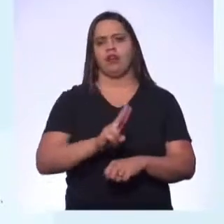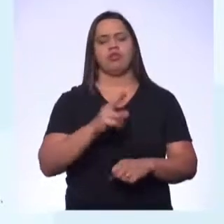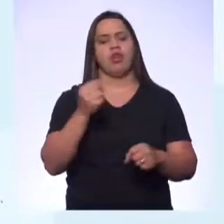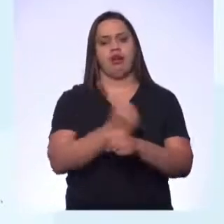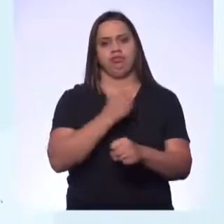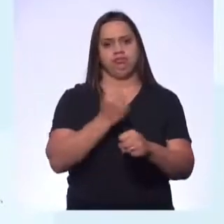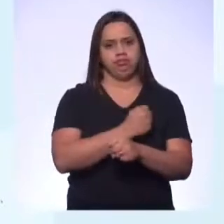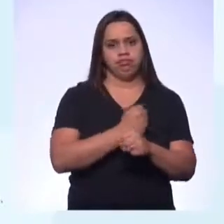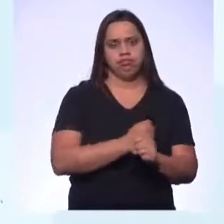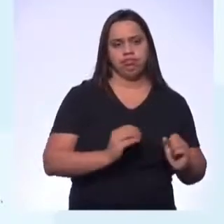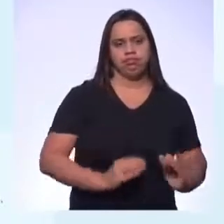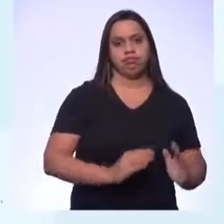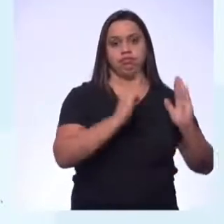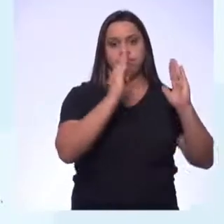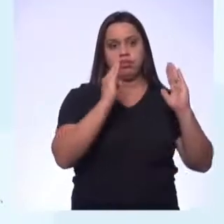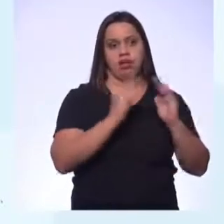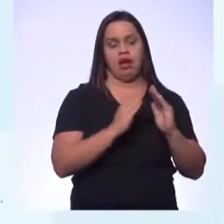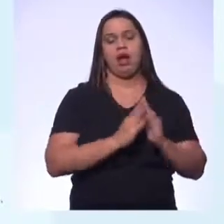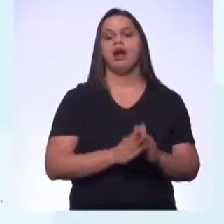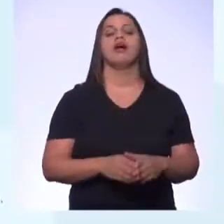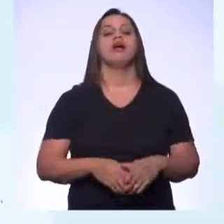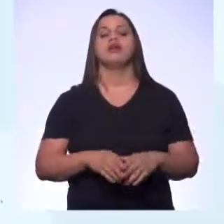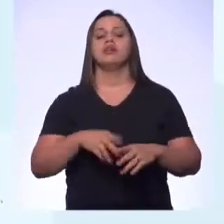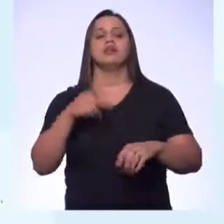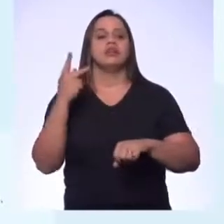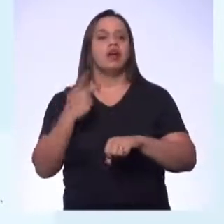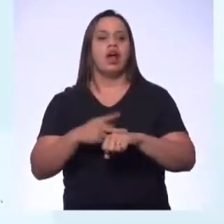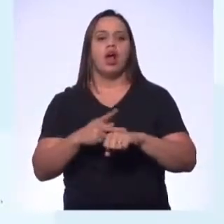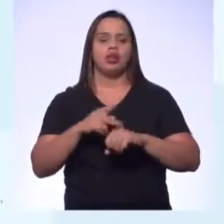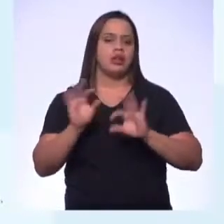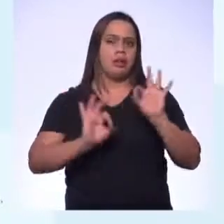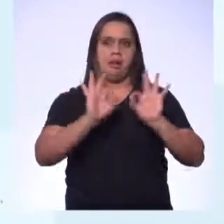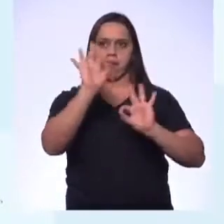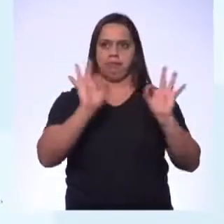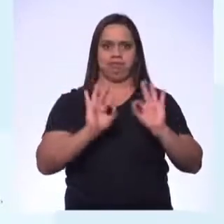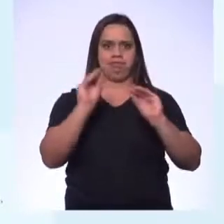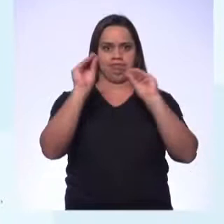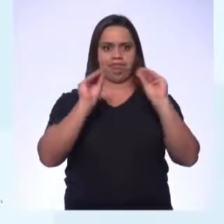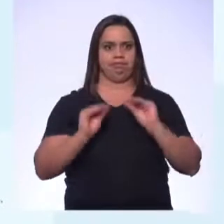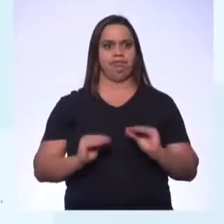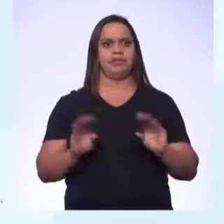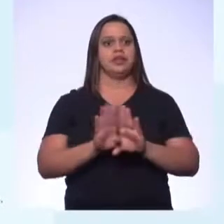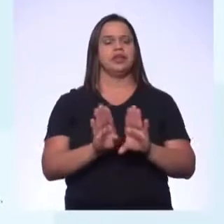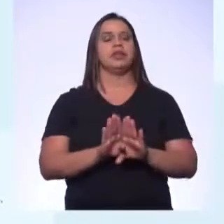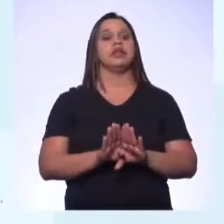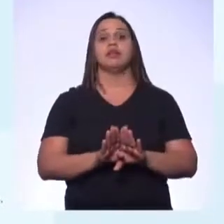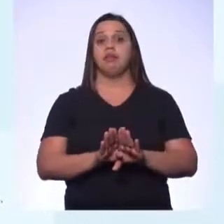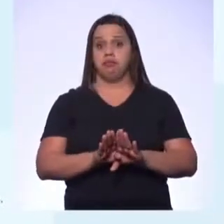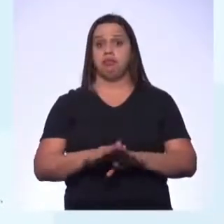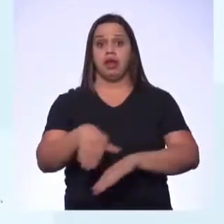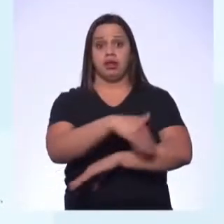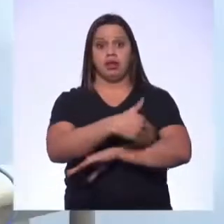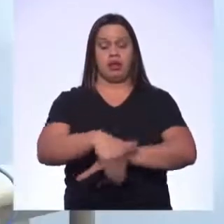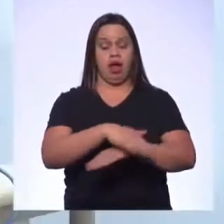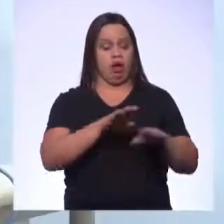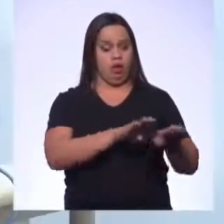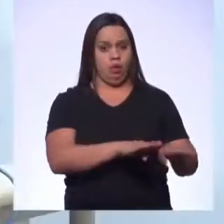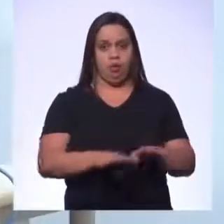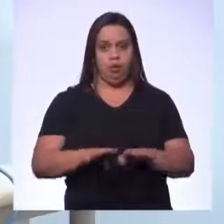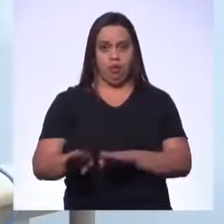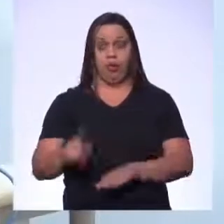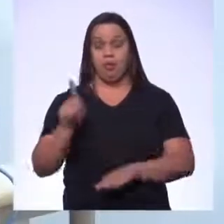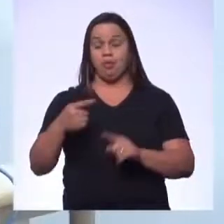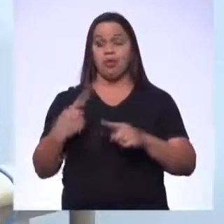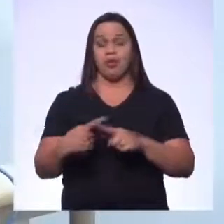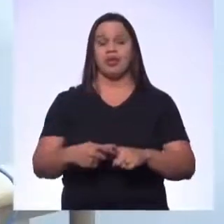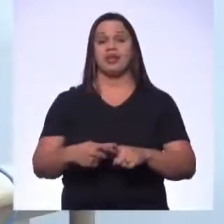em agregados de construção civil, né, rocha ornamental e até no revestimento de calçados. Então ele é bastante